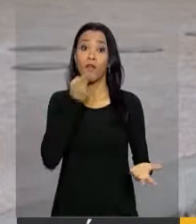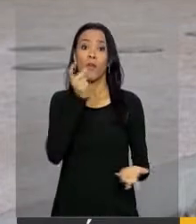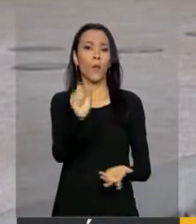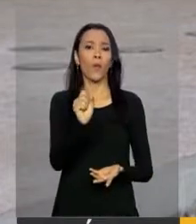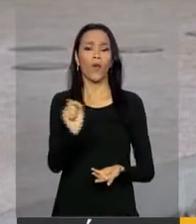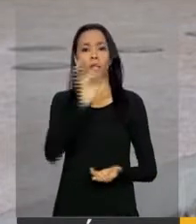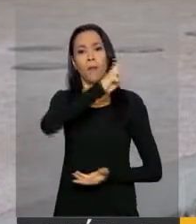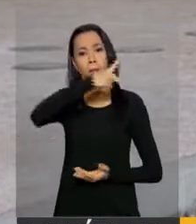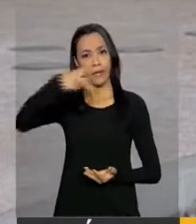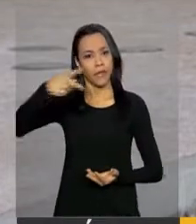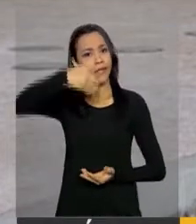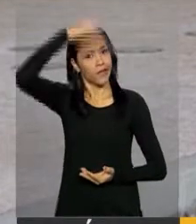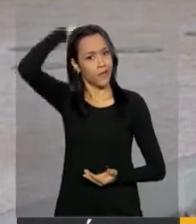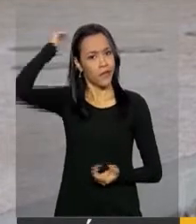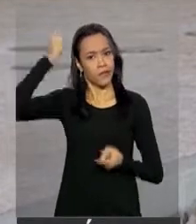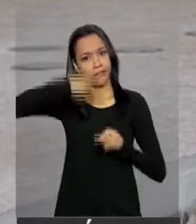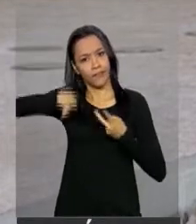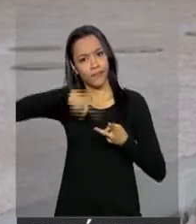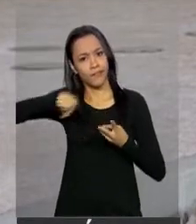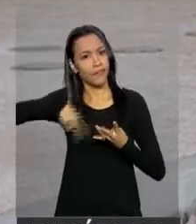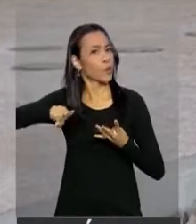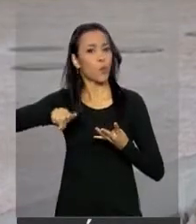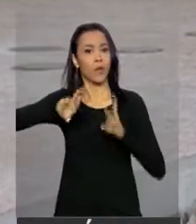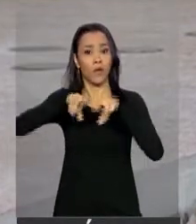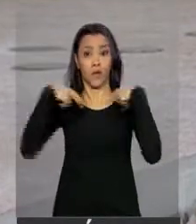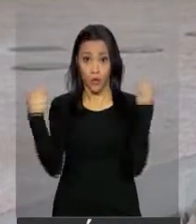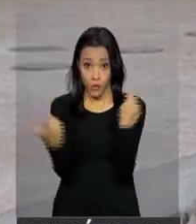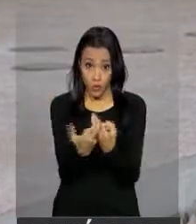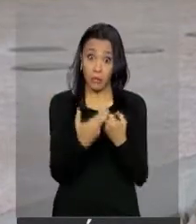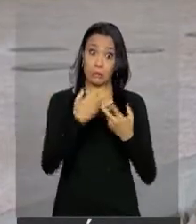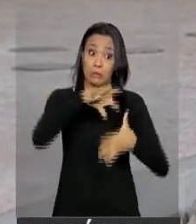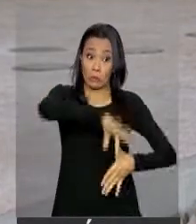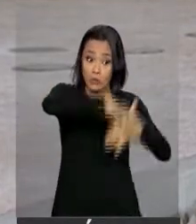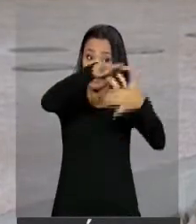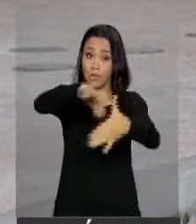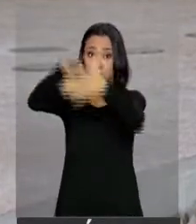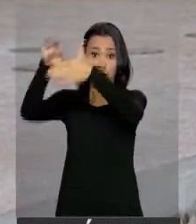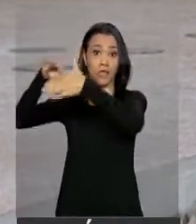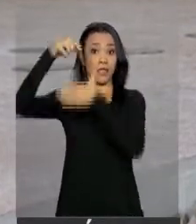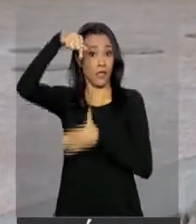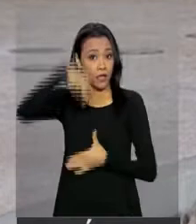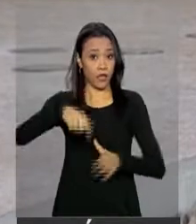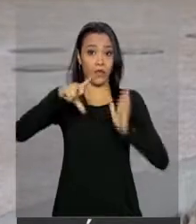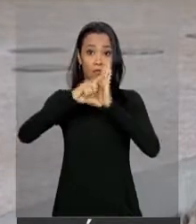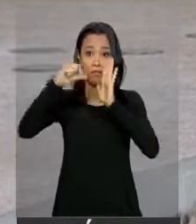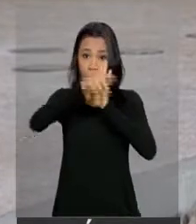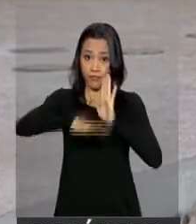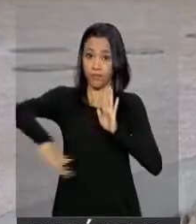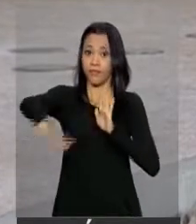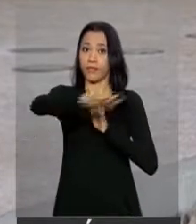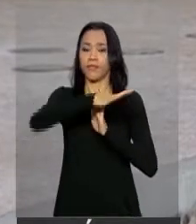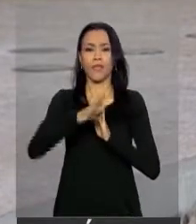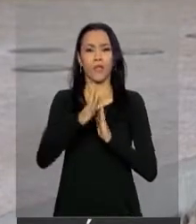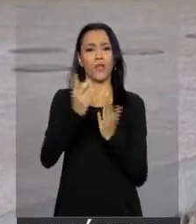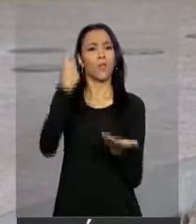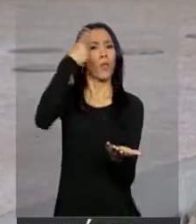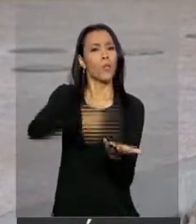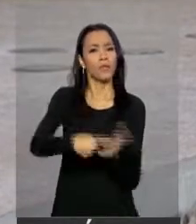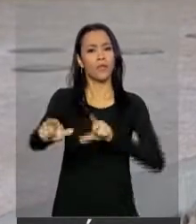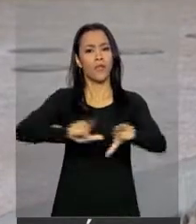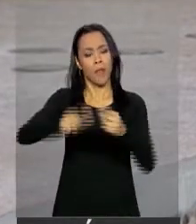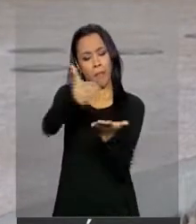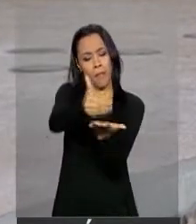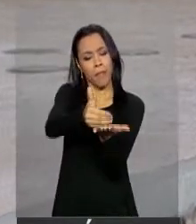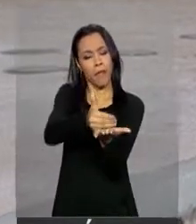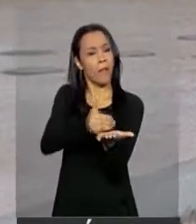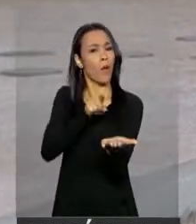presidente em exercício tem mais uma série de reuniões com parlamentares e líderes aqui no Palácio do Planalto. Na agenda de Michel Temer está